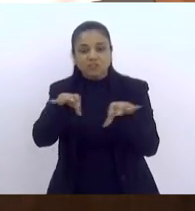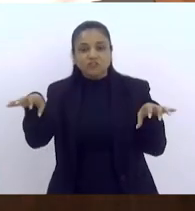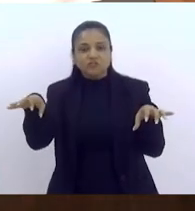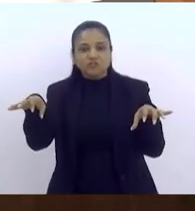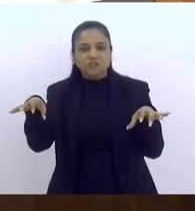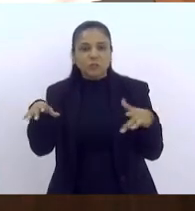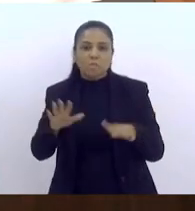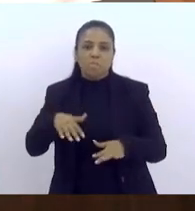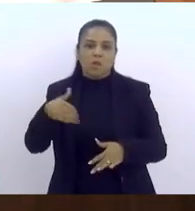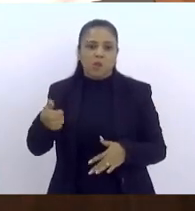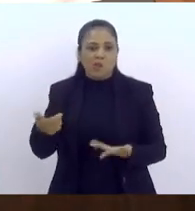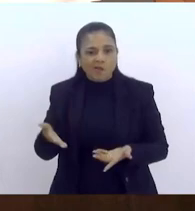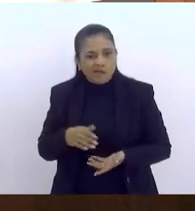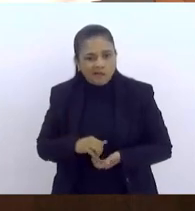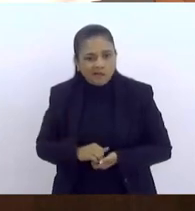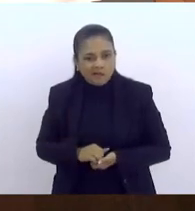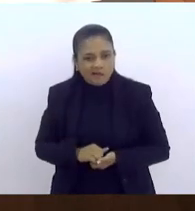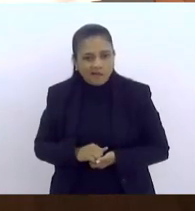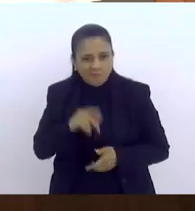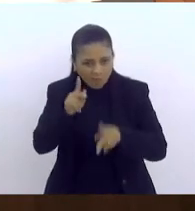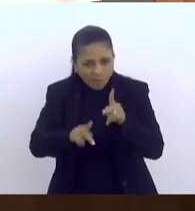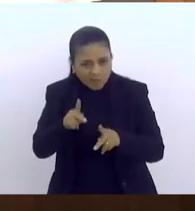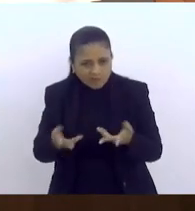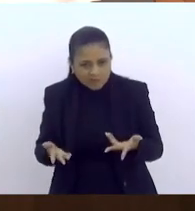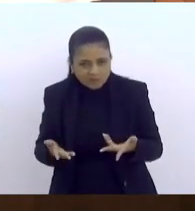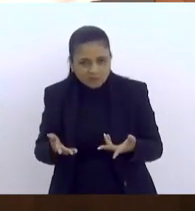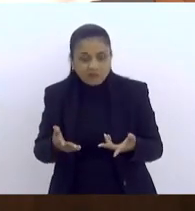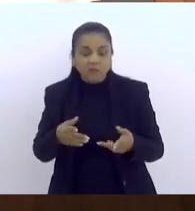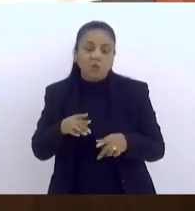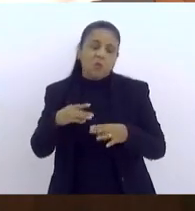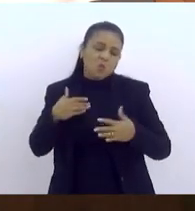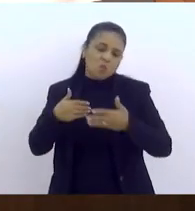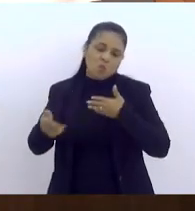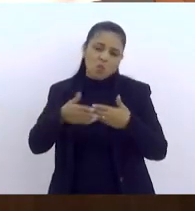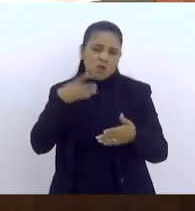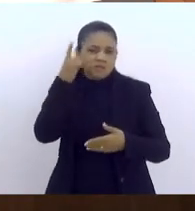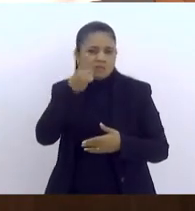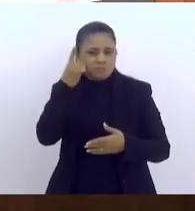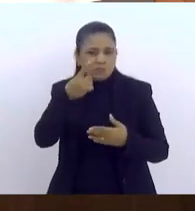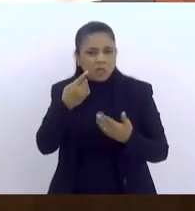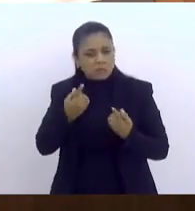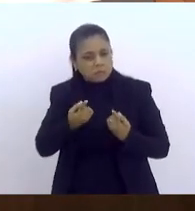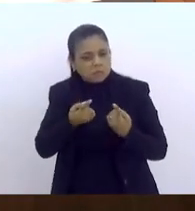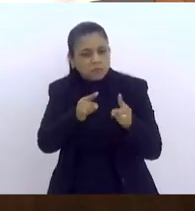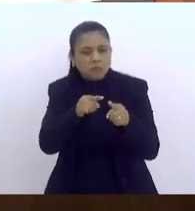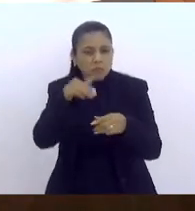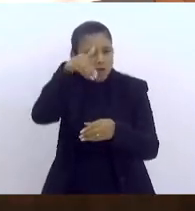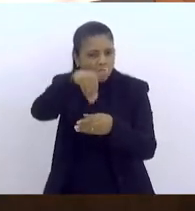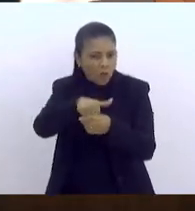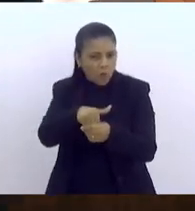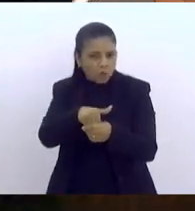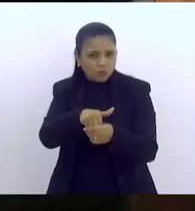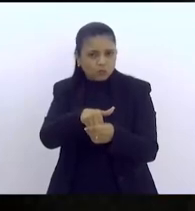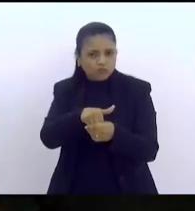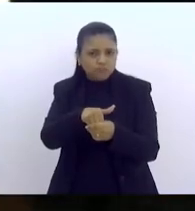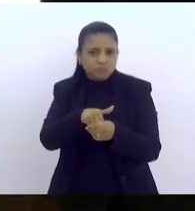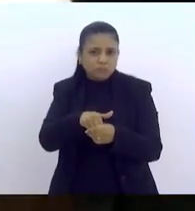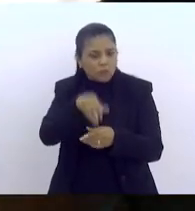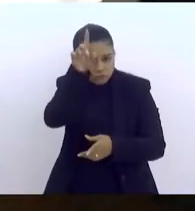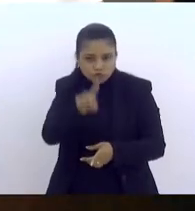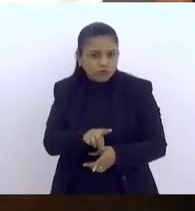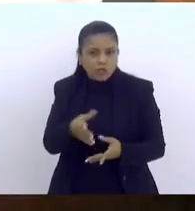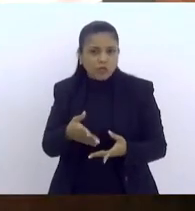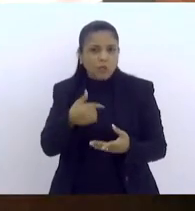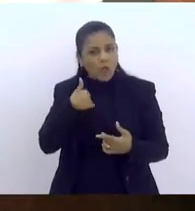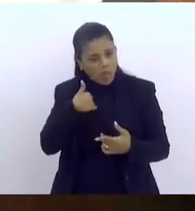um exercício. Qualquer deputado que queira manifestar o seu voto contrário, independente da fundamentação, eu, por exemplo, sustento